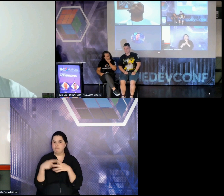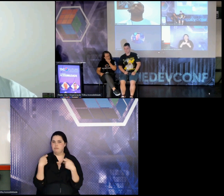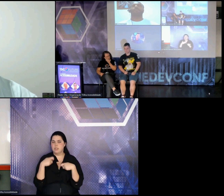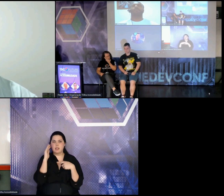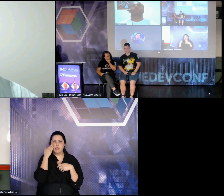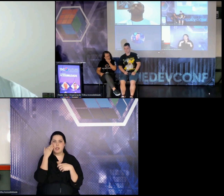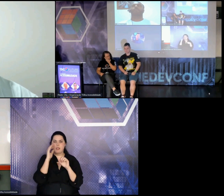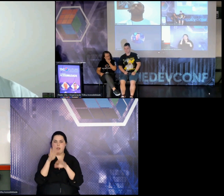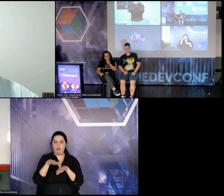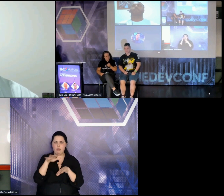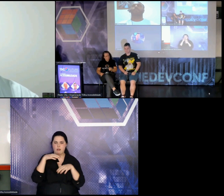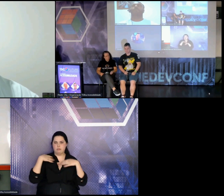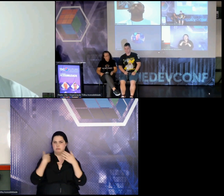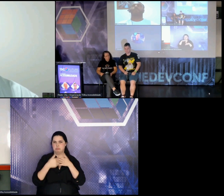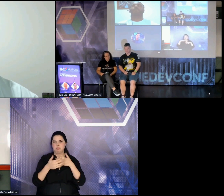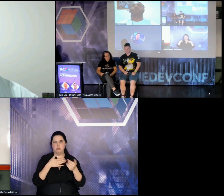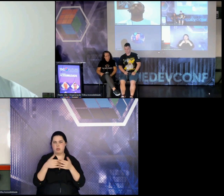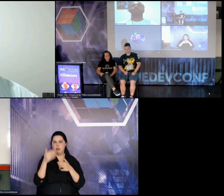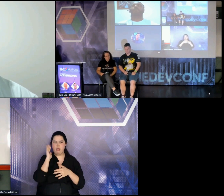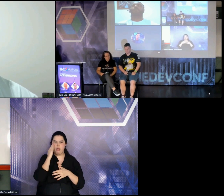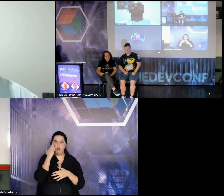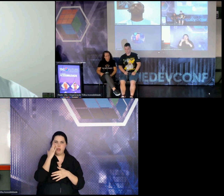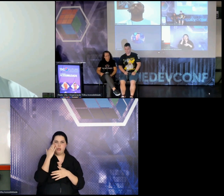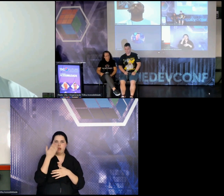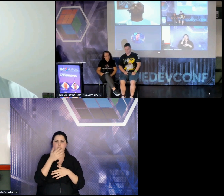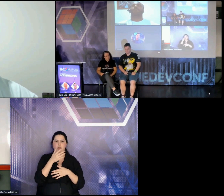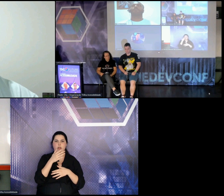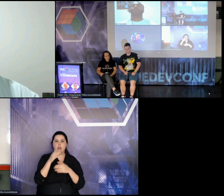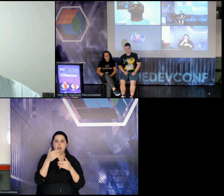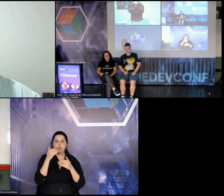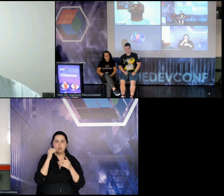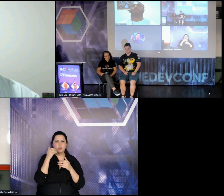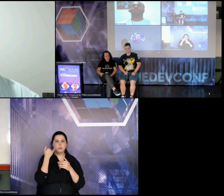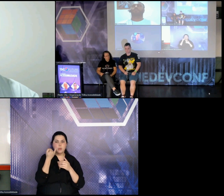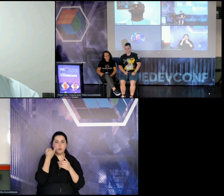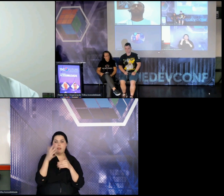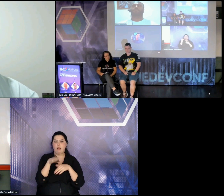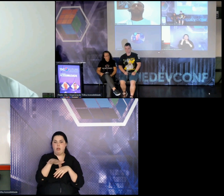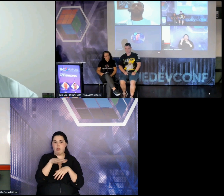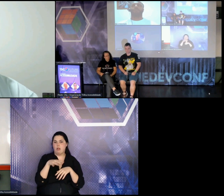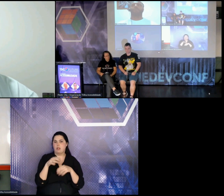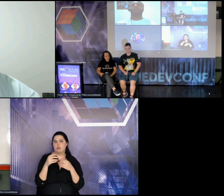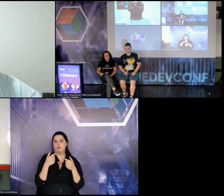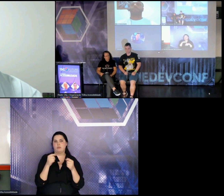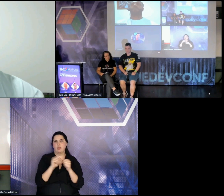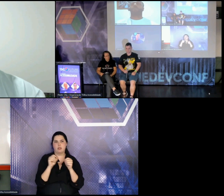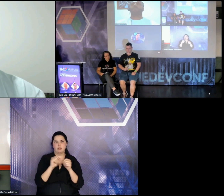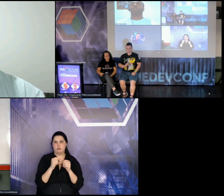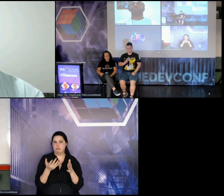da área, né? Independente da disciplina que a gente tá trabalhando.